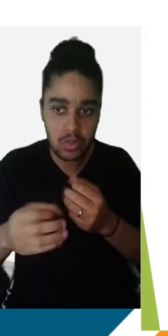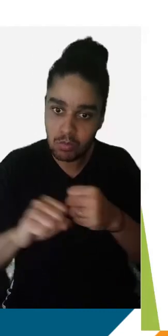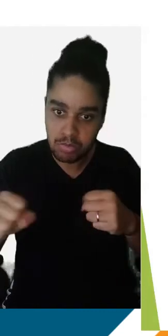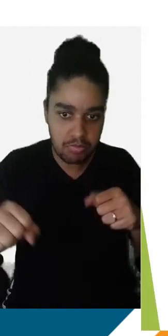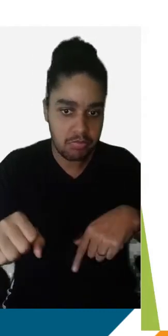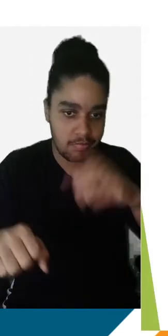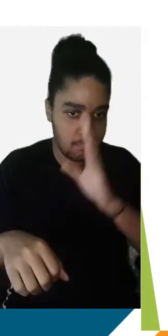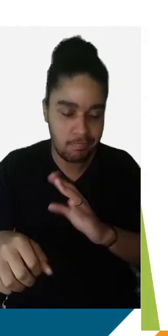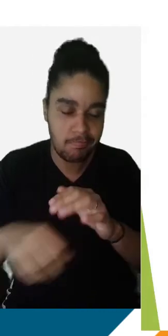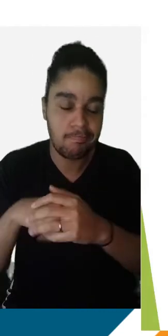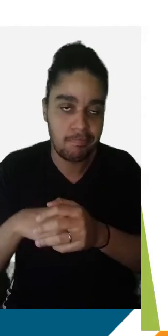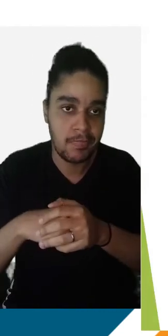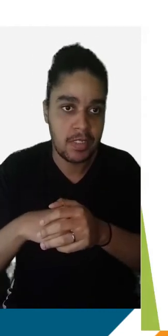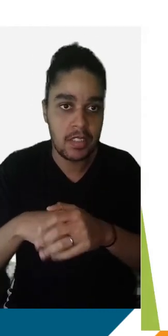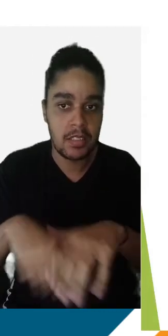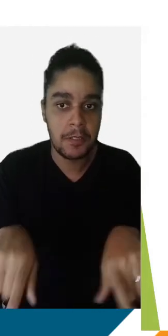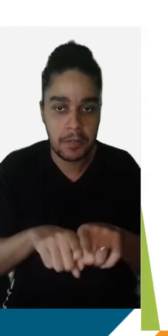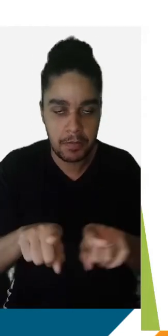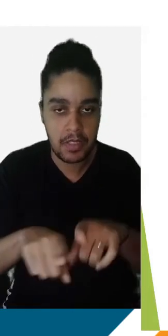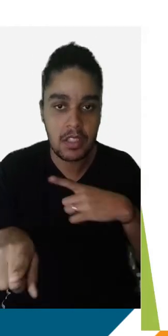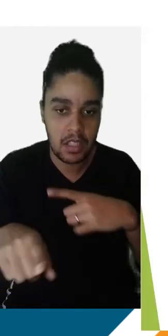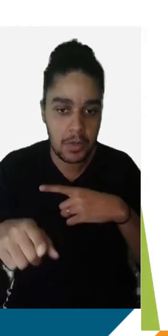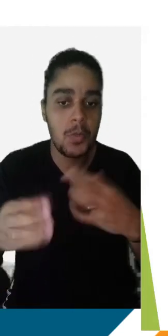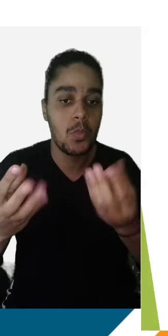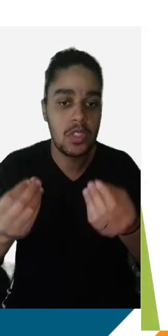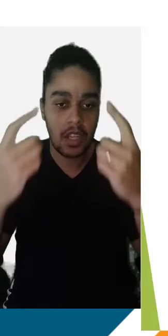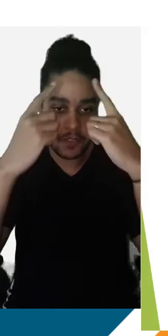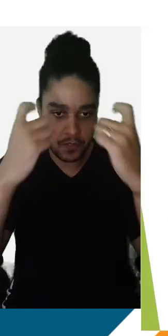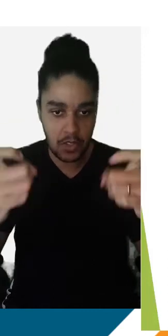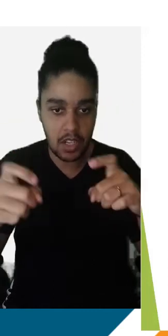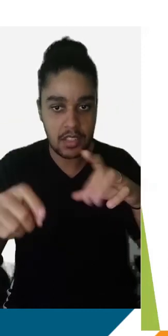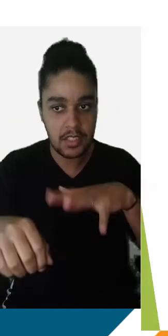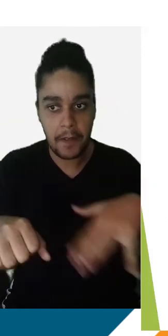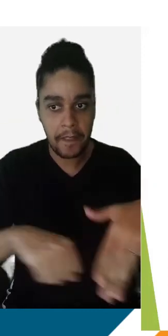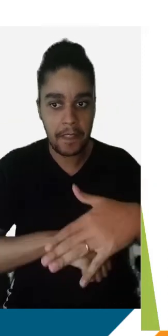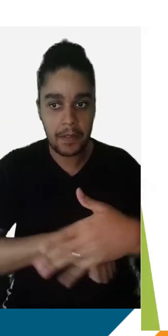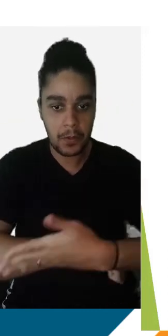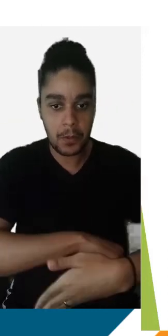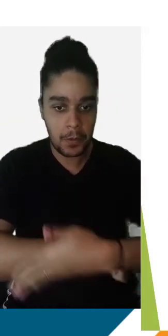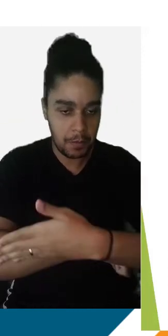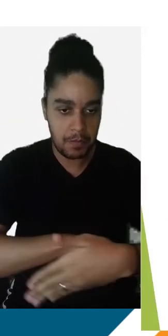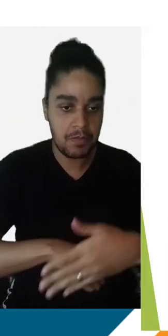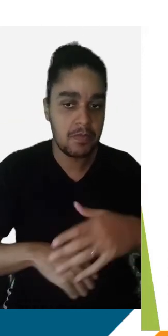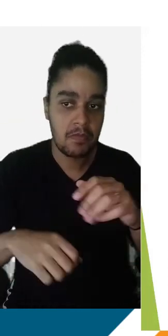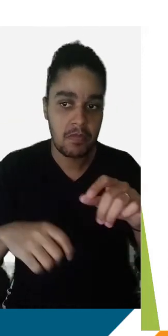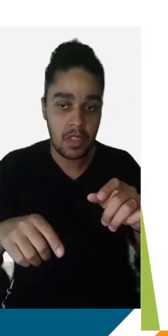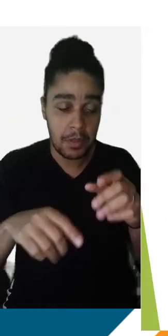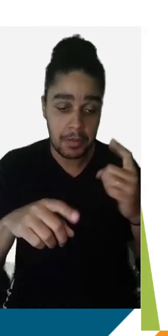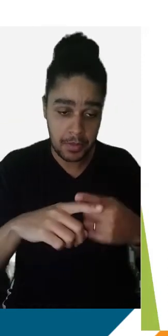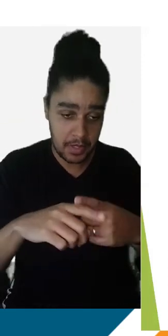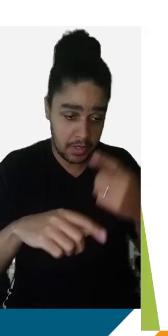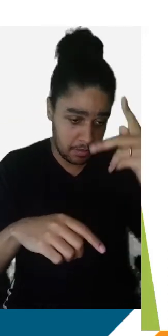Brasil. Tudo bem? E causa muita violência também nas áreas urbanas, uma vez que você aumenta o êxodo rural, aumenta